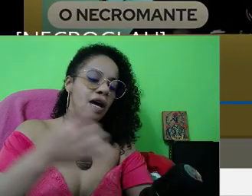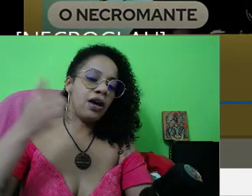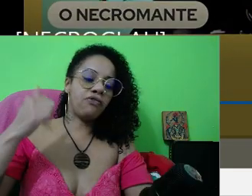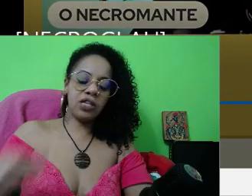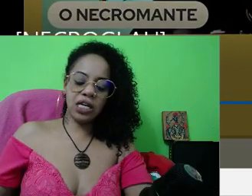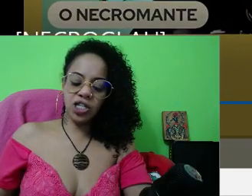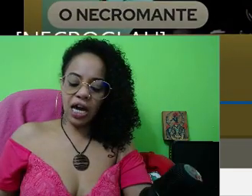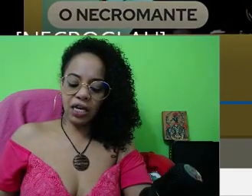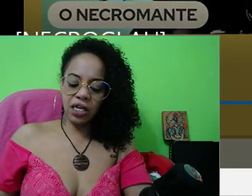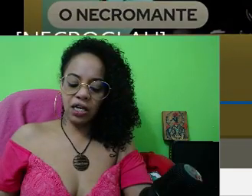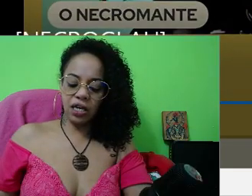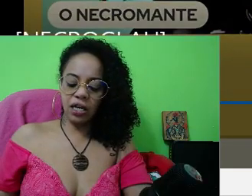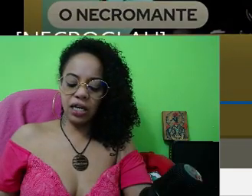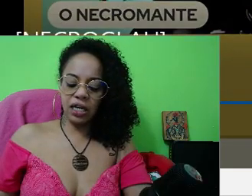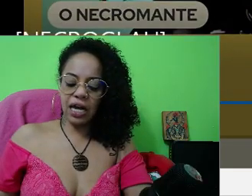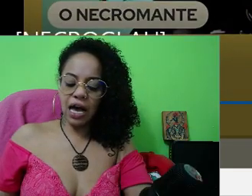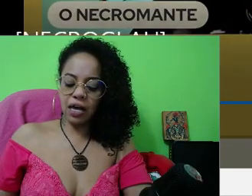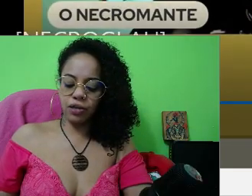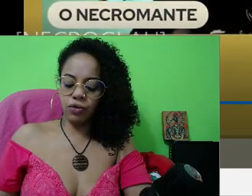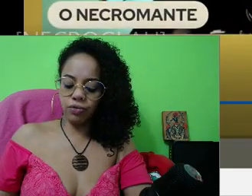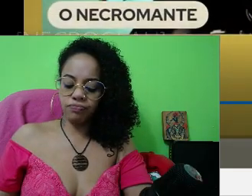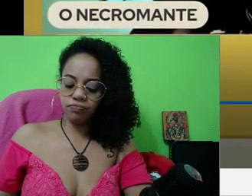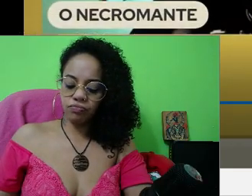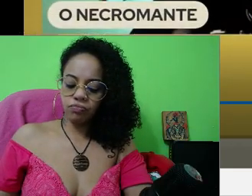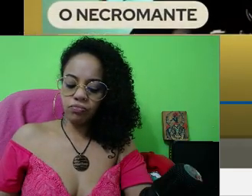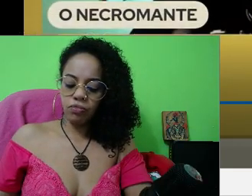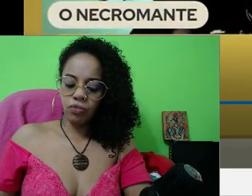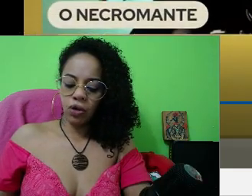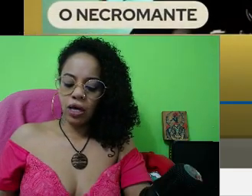eu vou deixar que lá